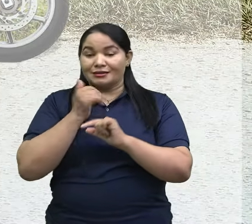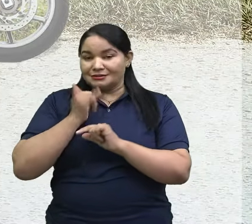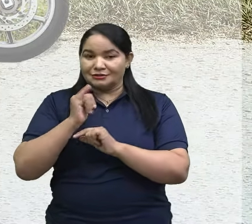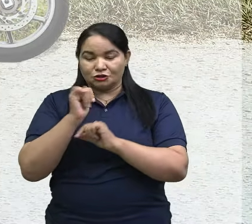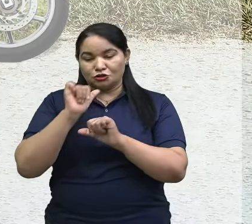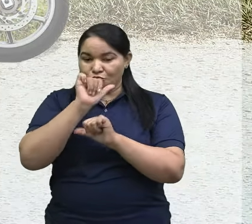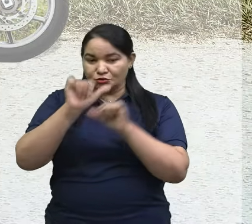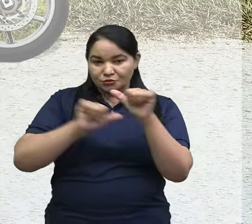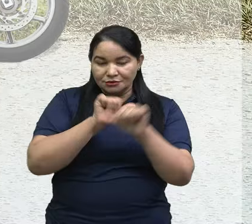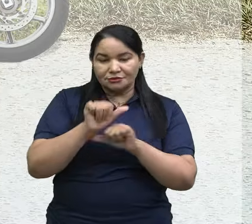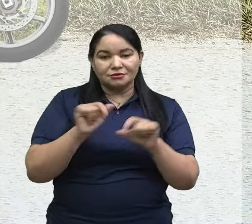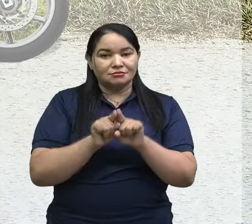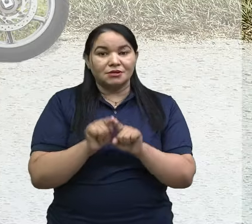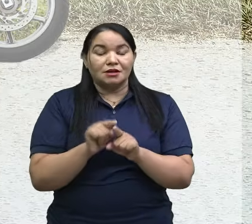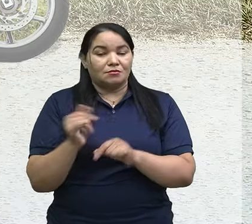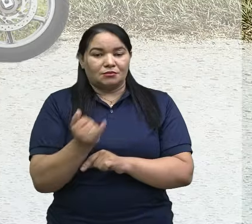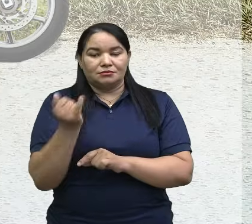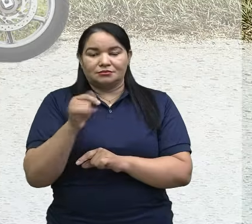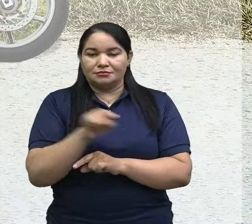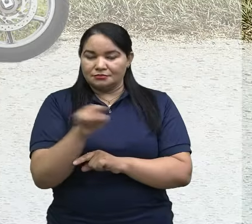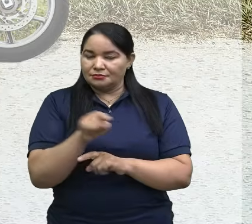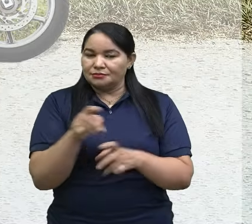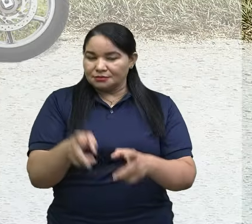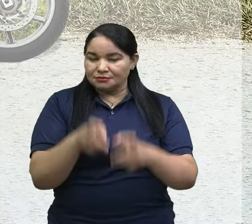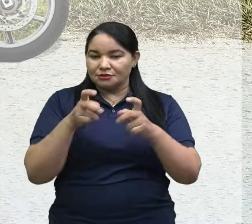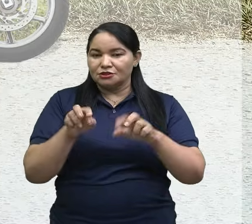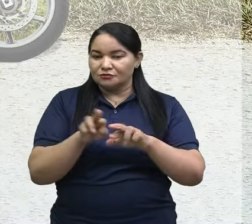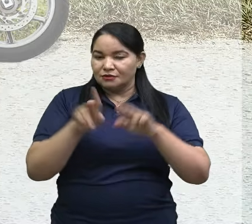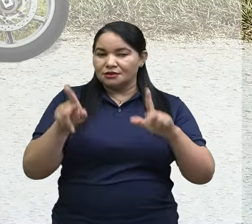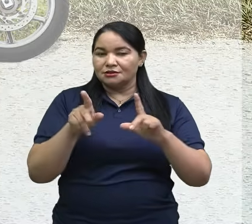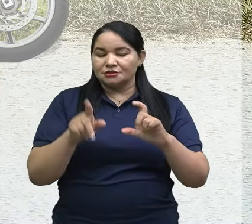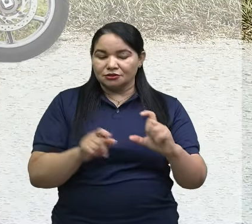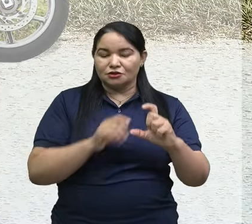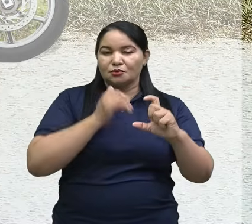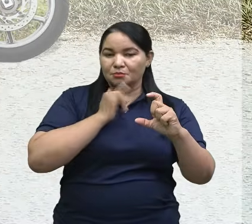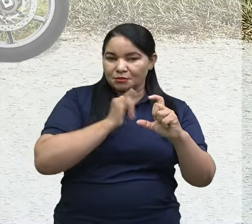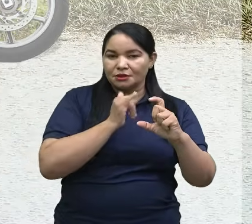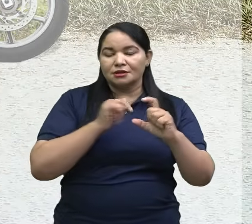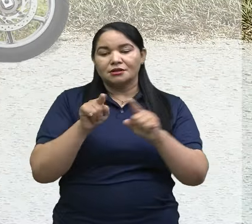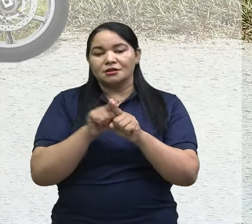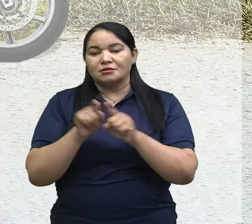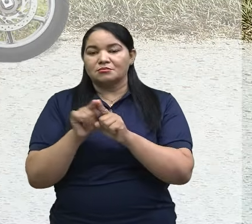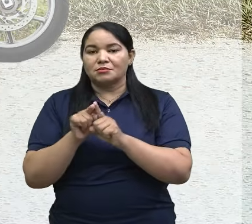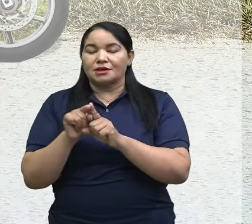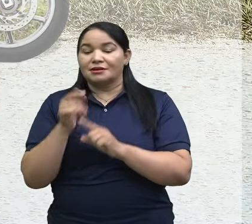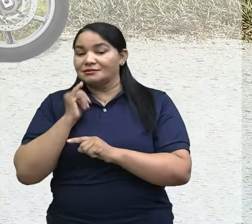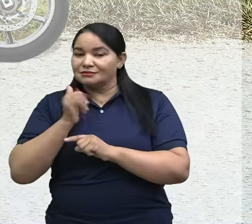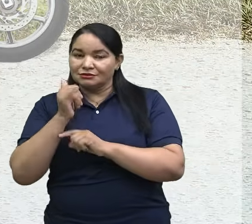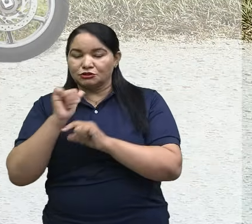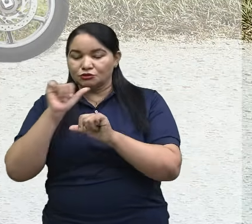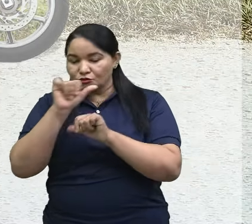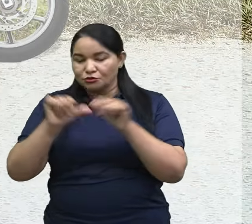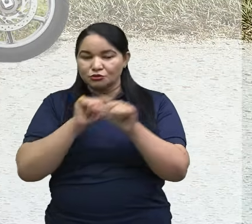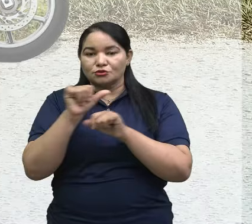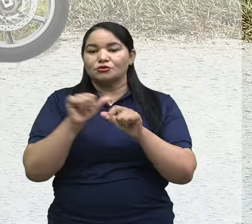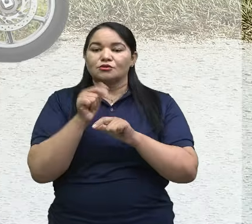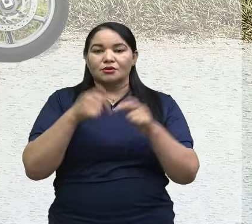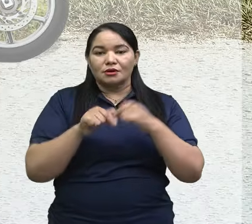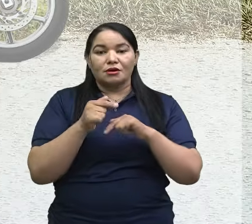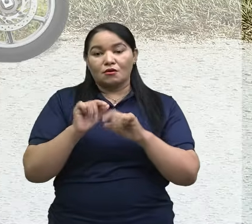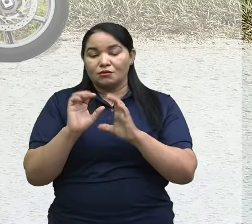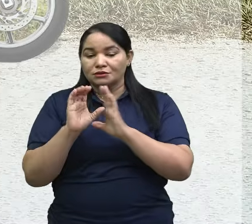é interessante você perceber essa diferença entre pilha, né, e eletrólise, que existem alguns conceitos aí que são um